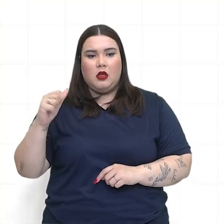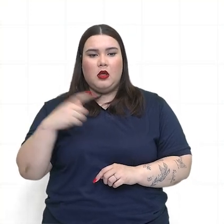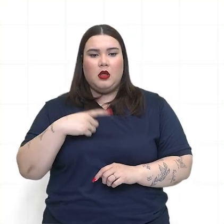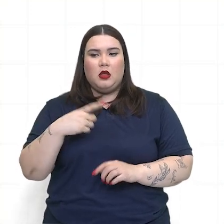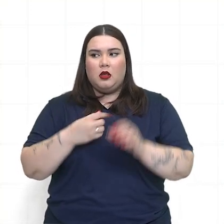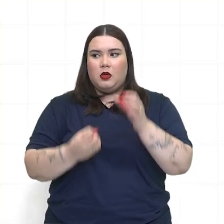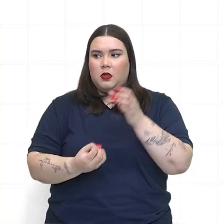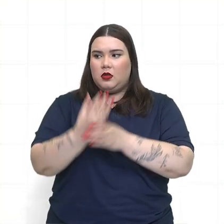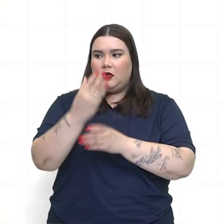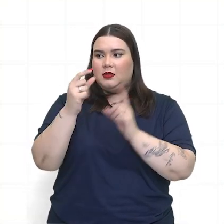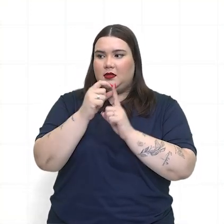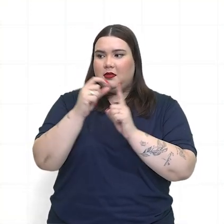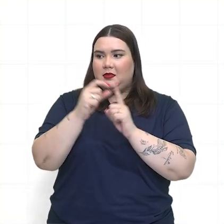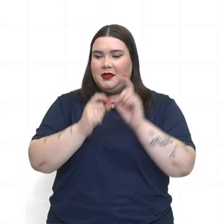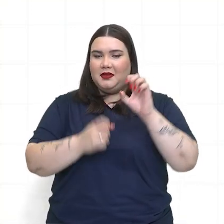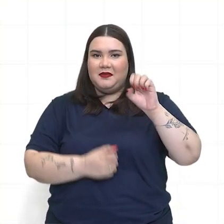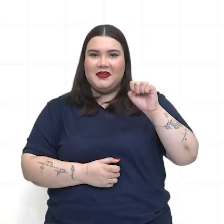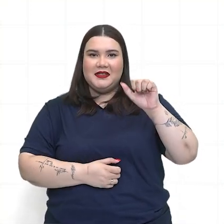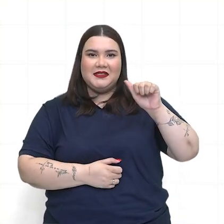sabor.